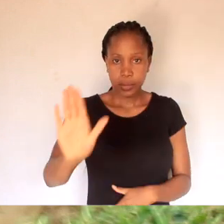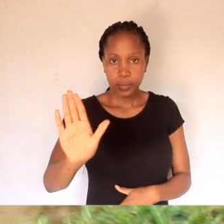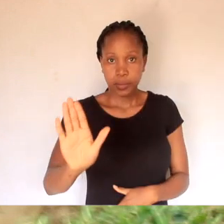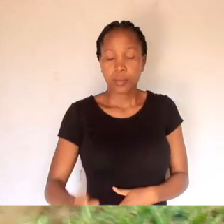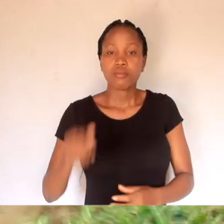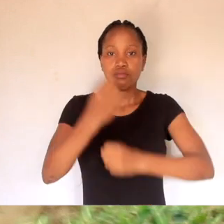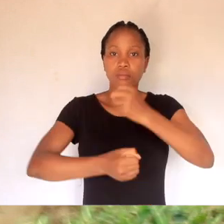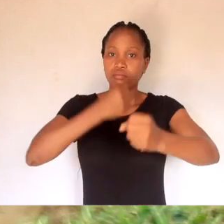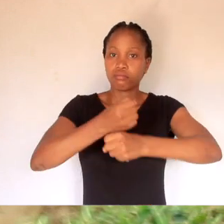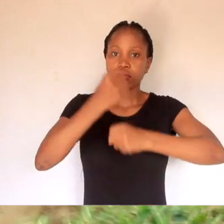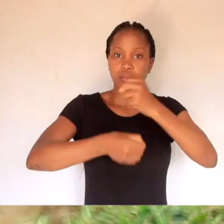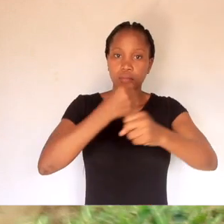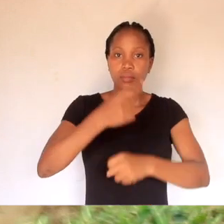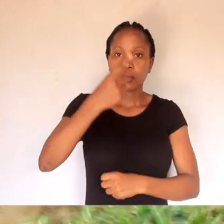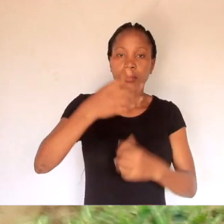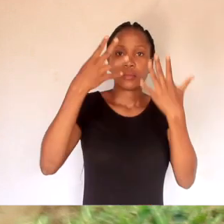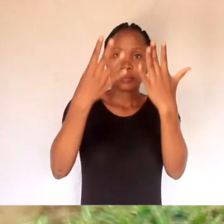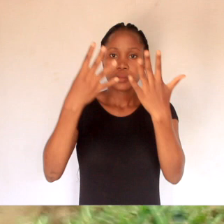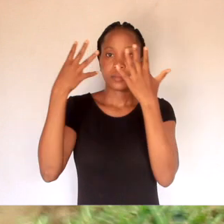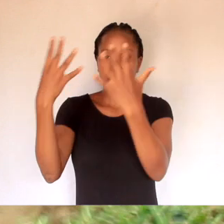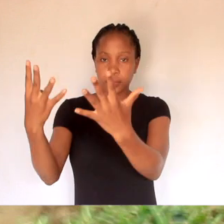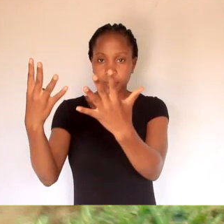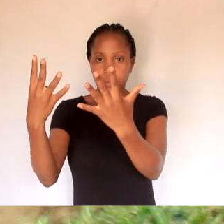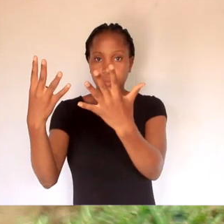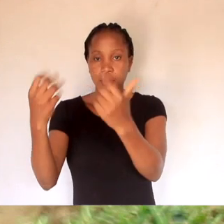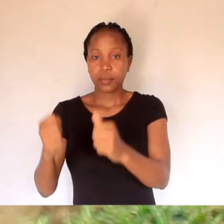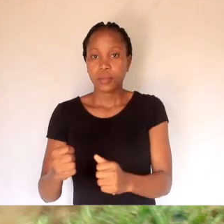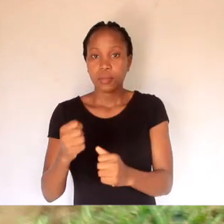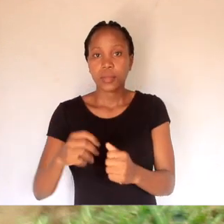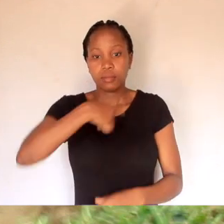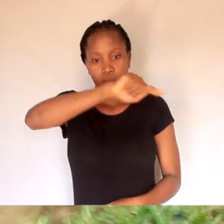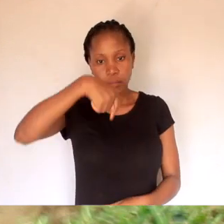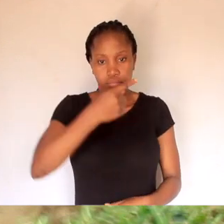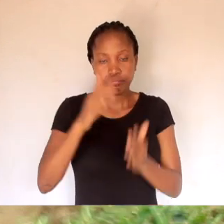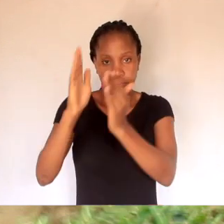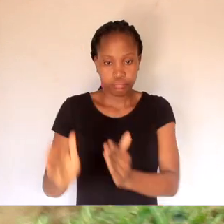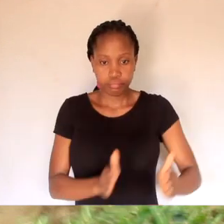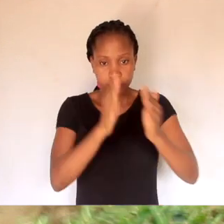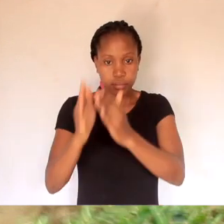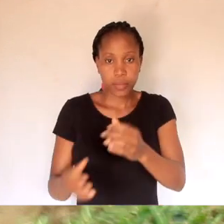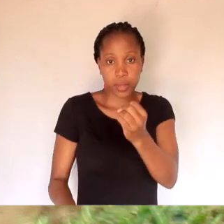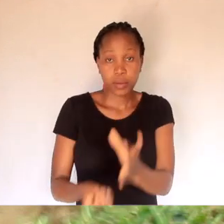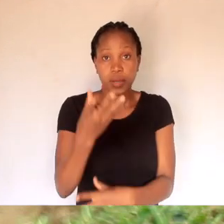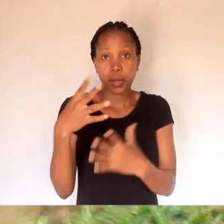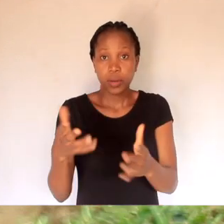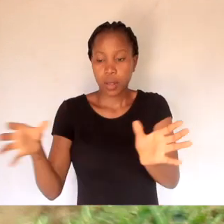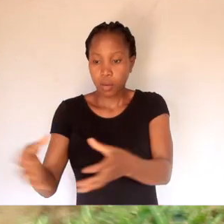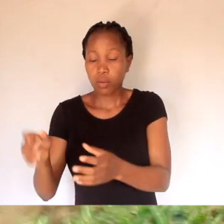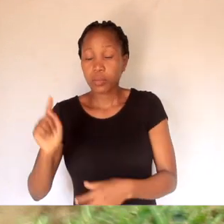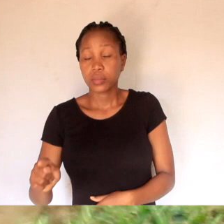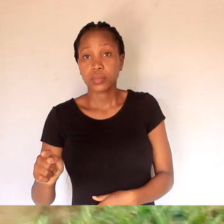nos organizamos para criar o Movimento de Educação para Todos como uma plataforma que nos permitisse